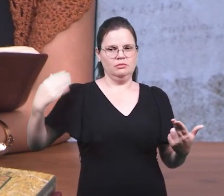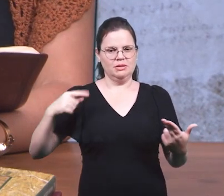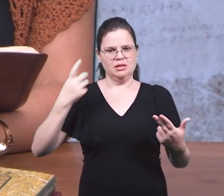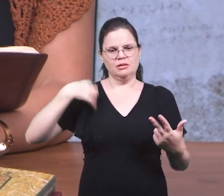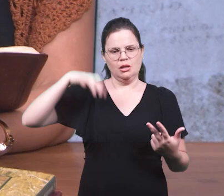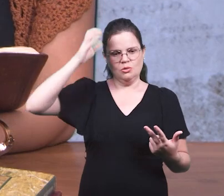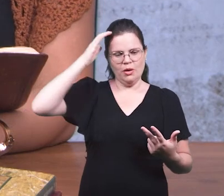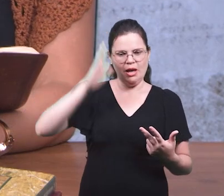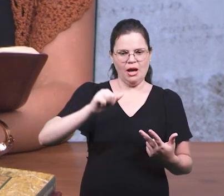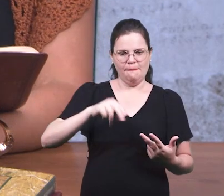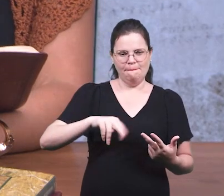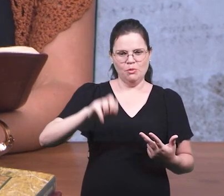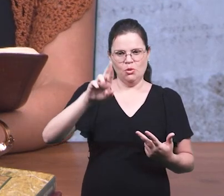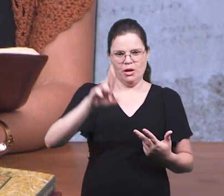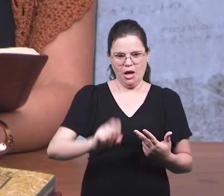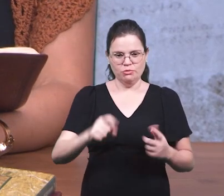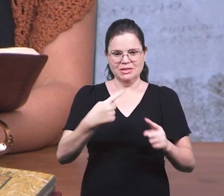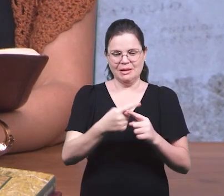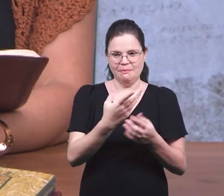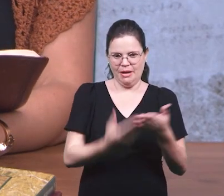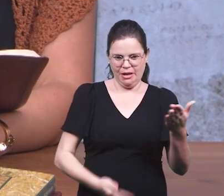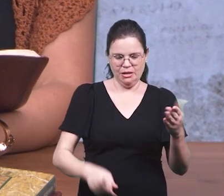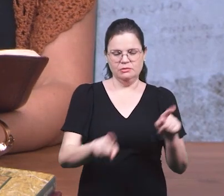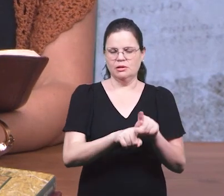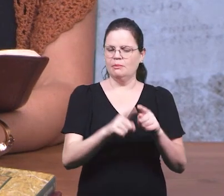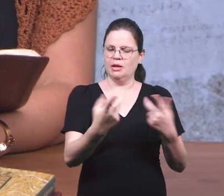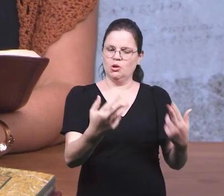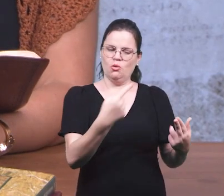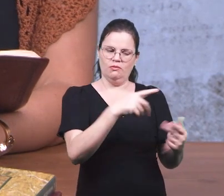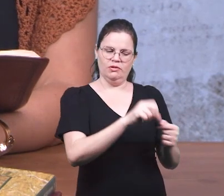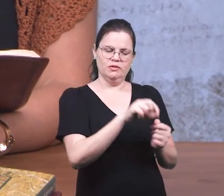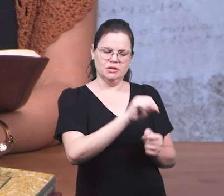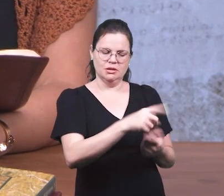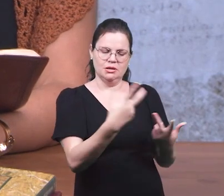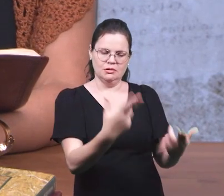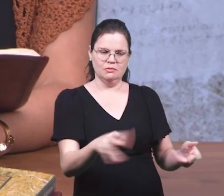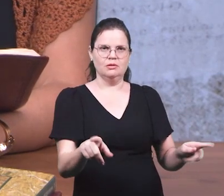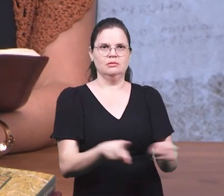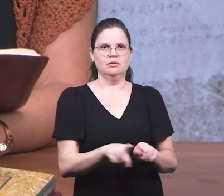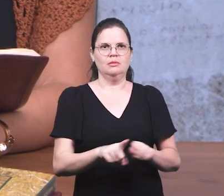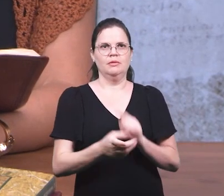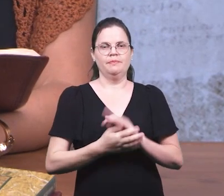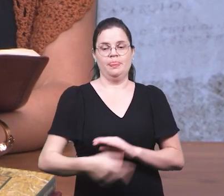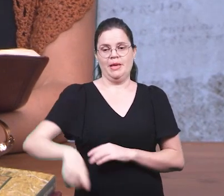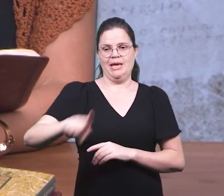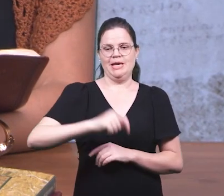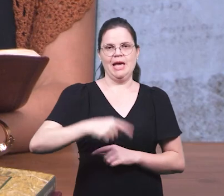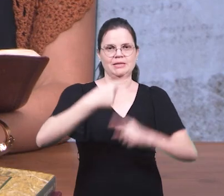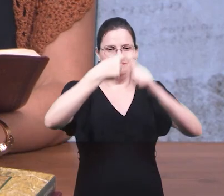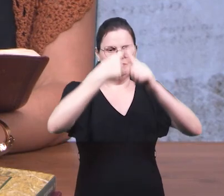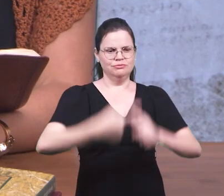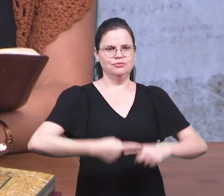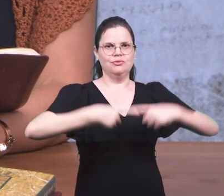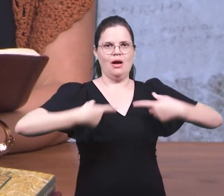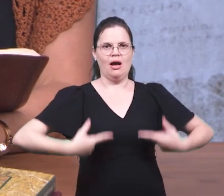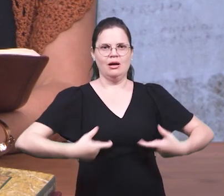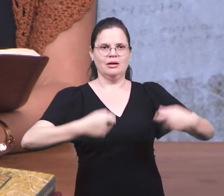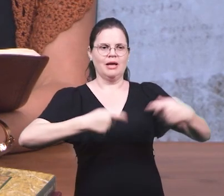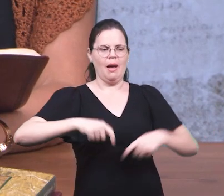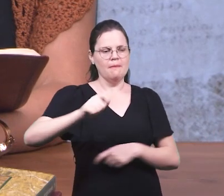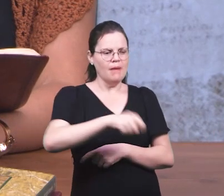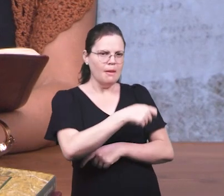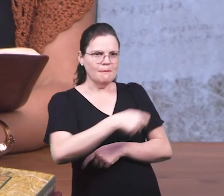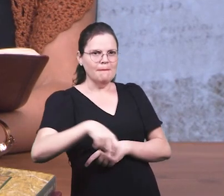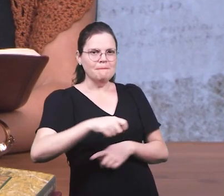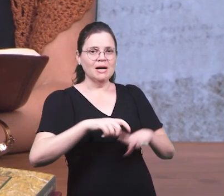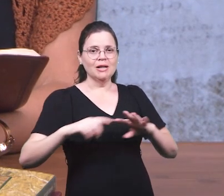dos amorreus, que habitava em Esbom. E de tal maneira o feriram, a ele e a seus filhos e a